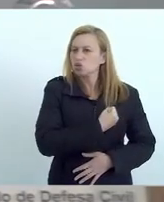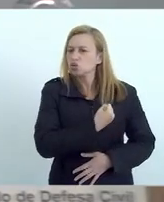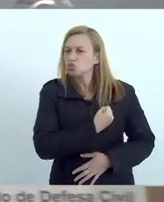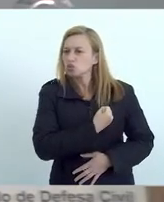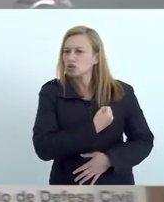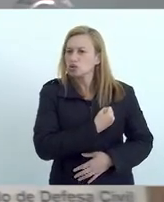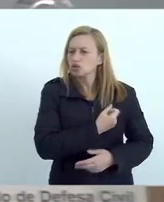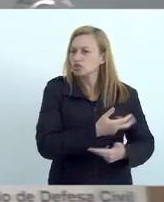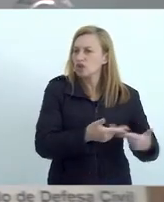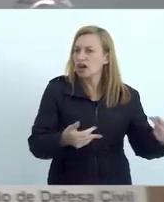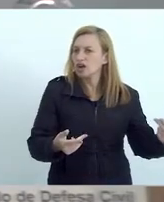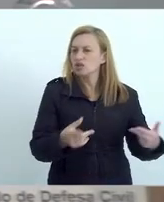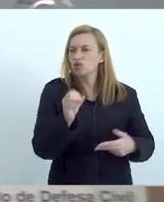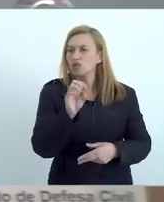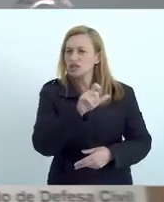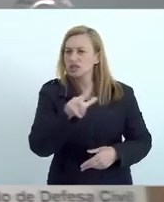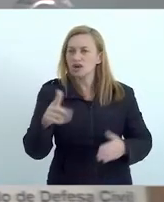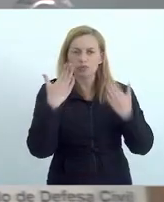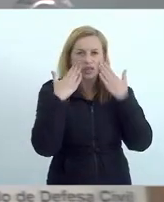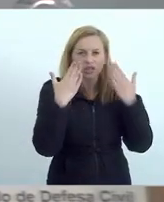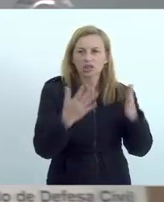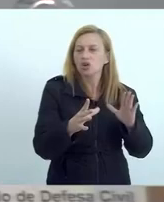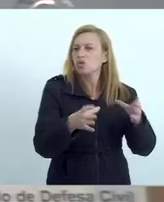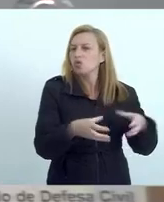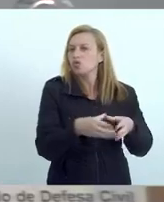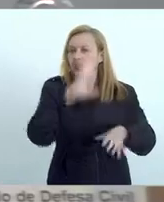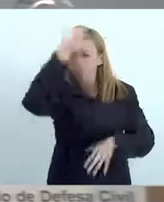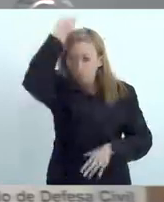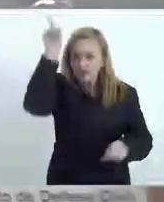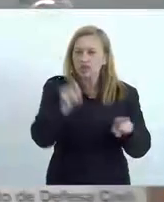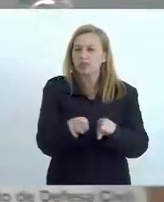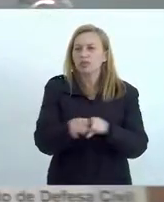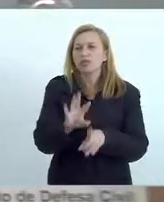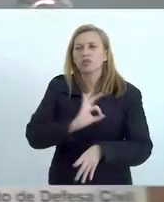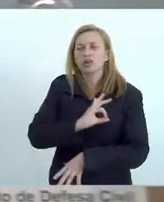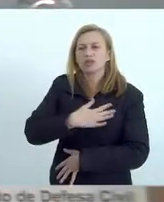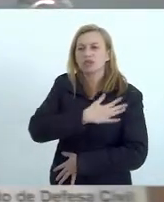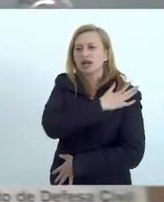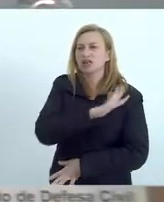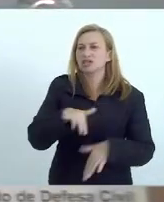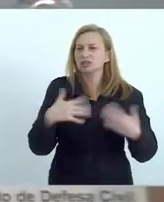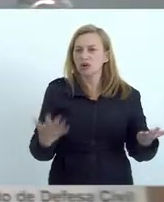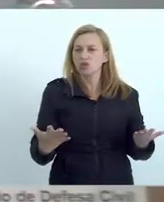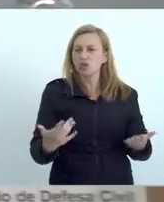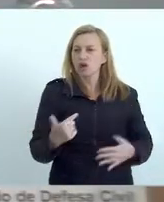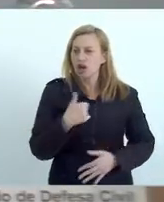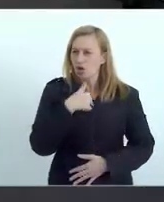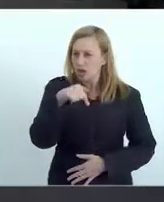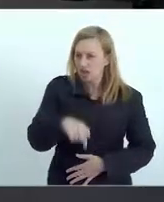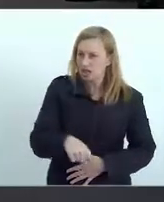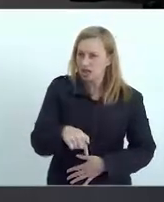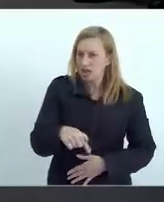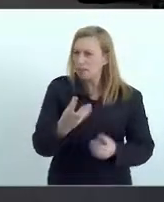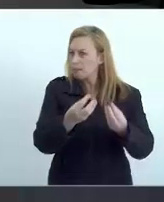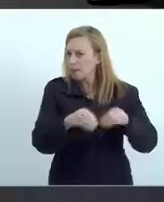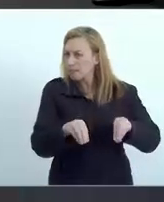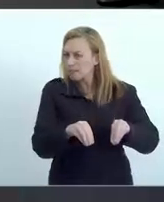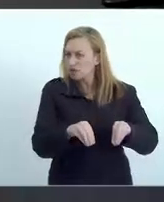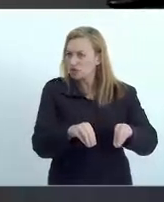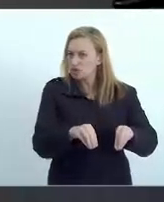oficiais representando o corpo de bombeiros EA Polícia Militar então eu não estou aqui para